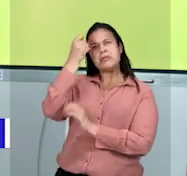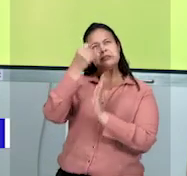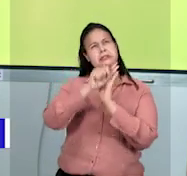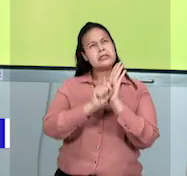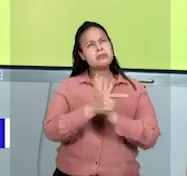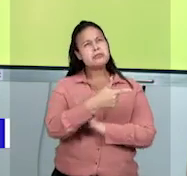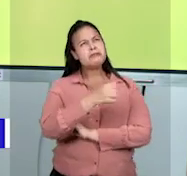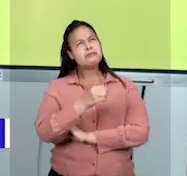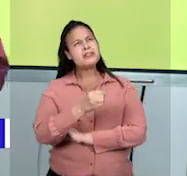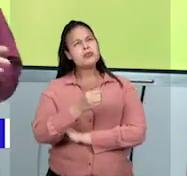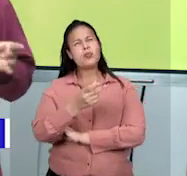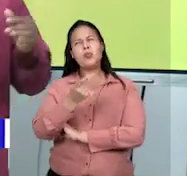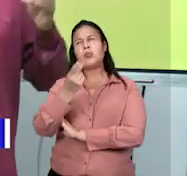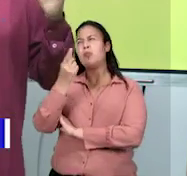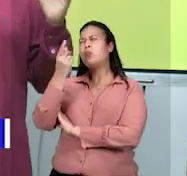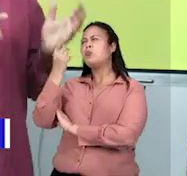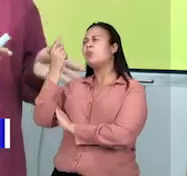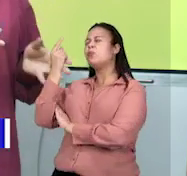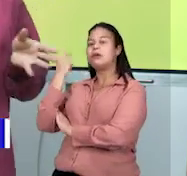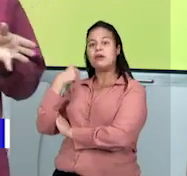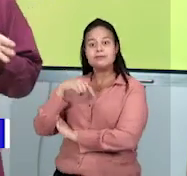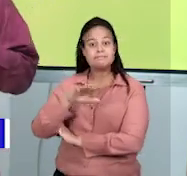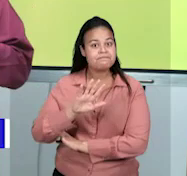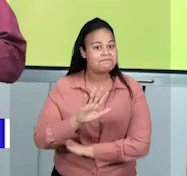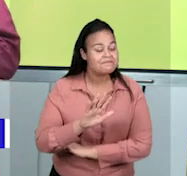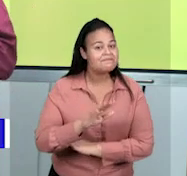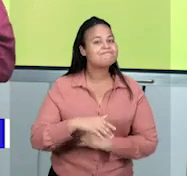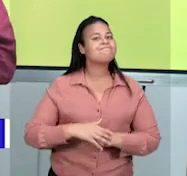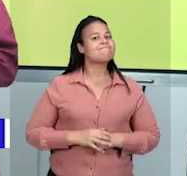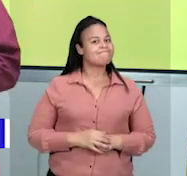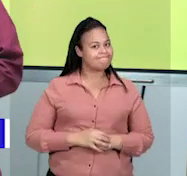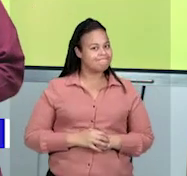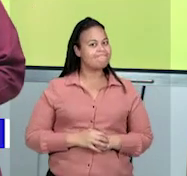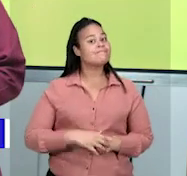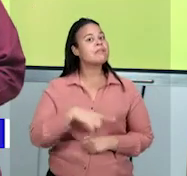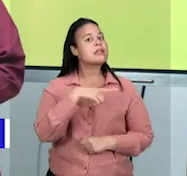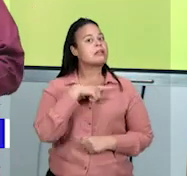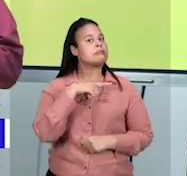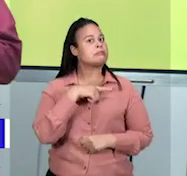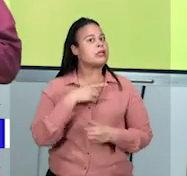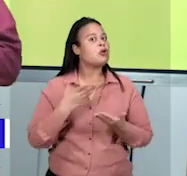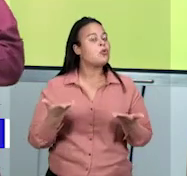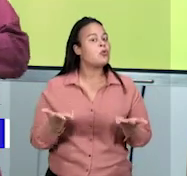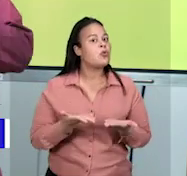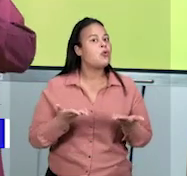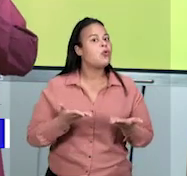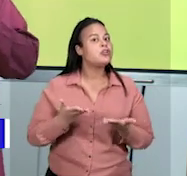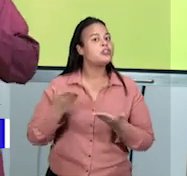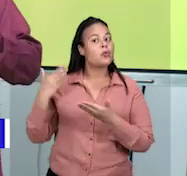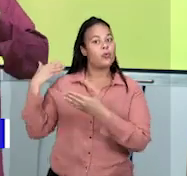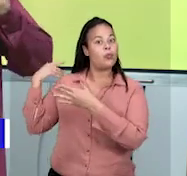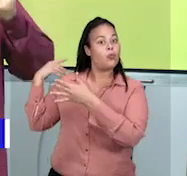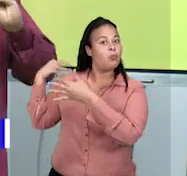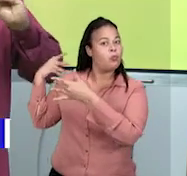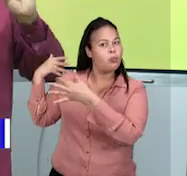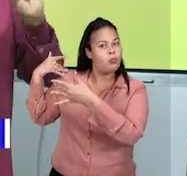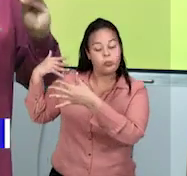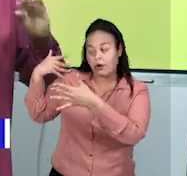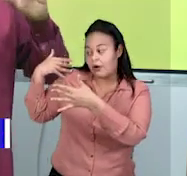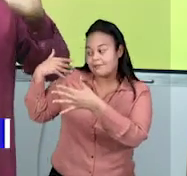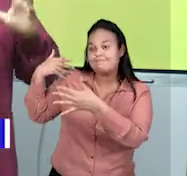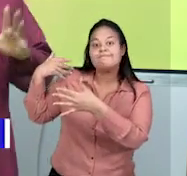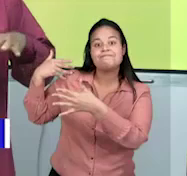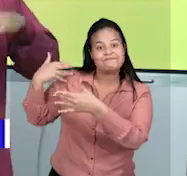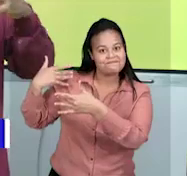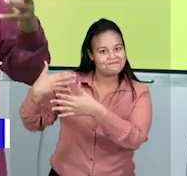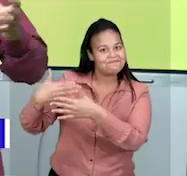algo muito distante, mas muito do que nós temos hoje vem do século